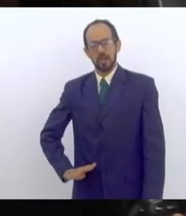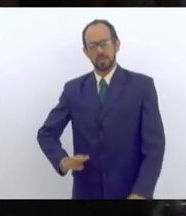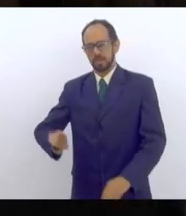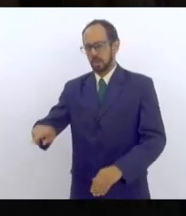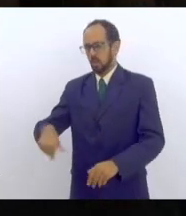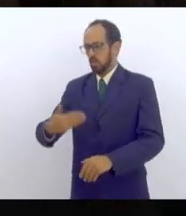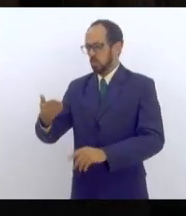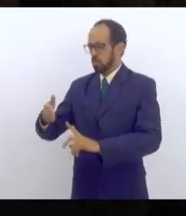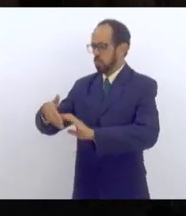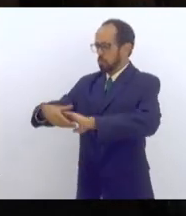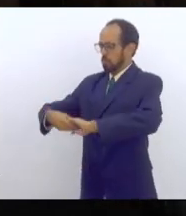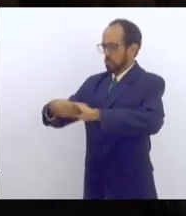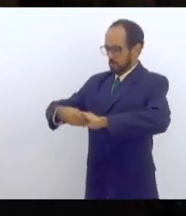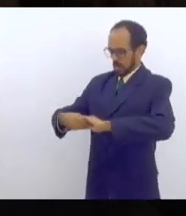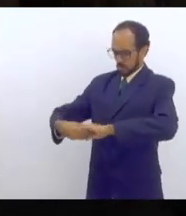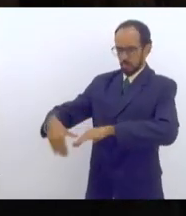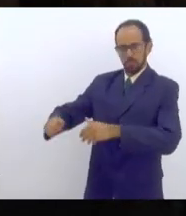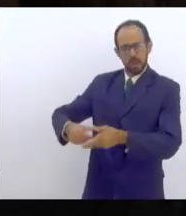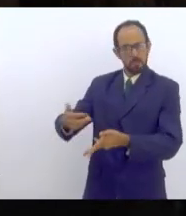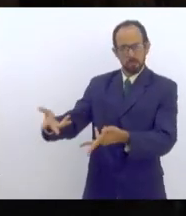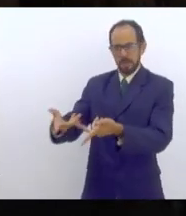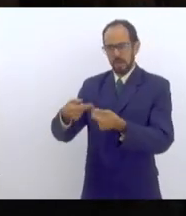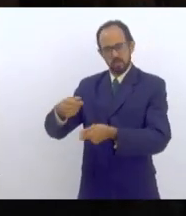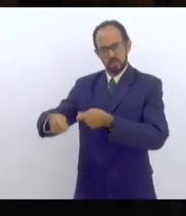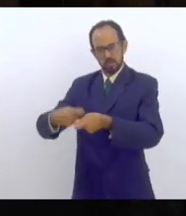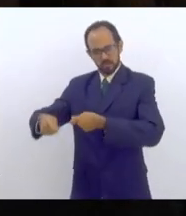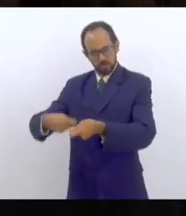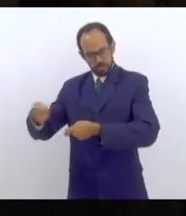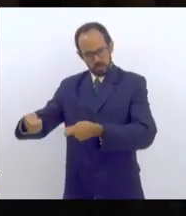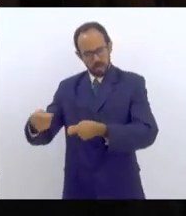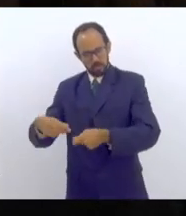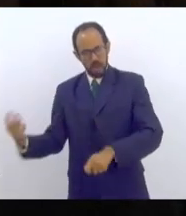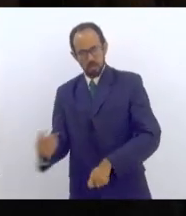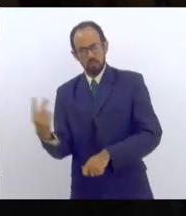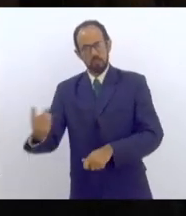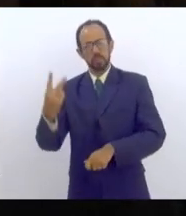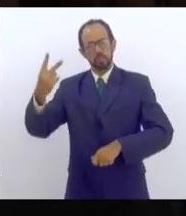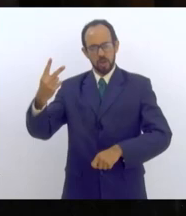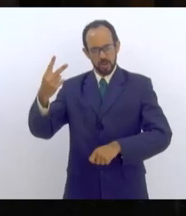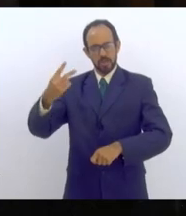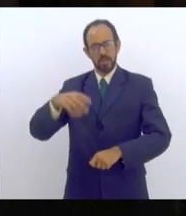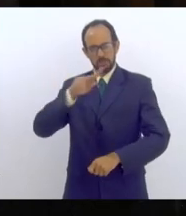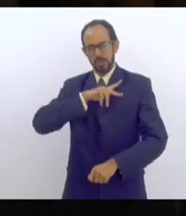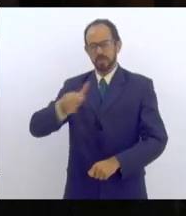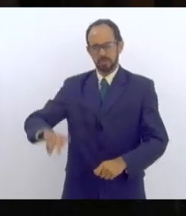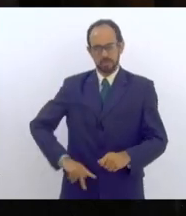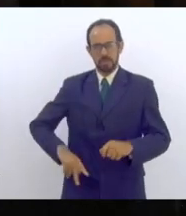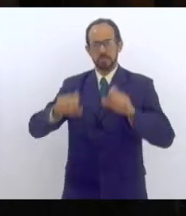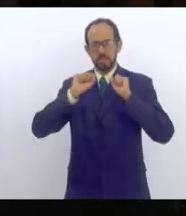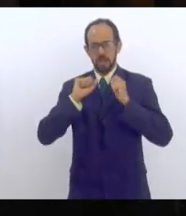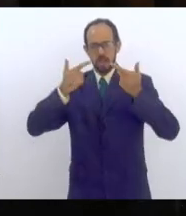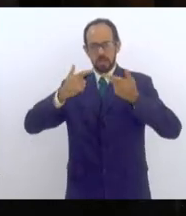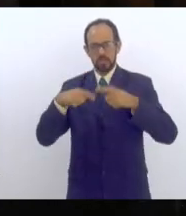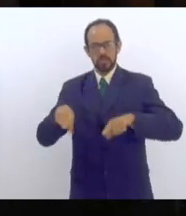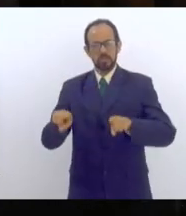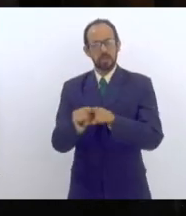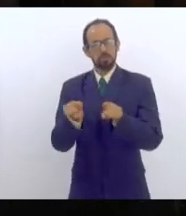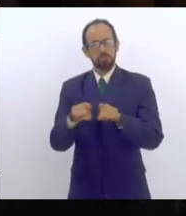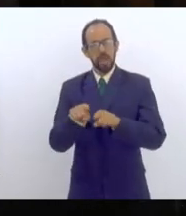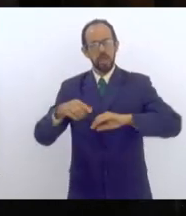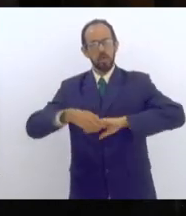excelente condução e pela vitória à presidência da casa. Cumprimento